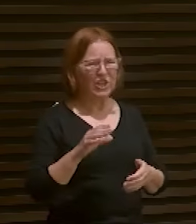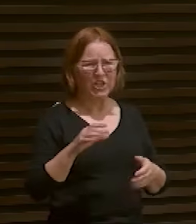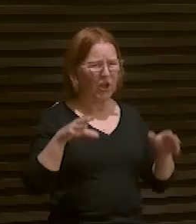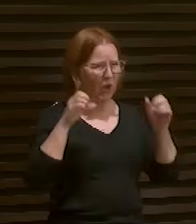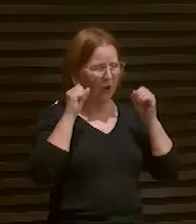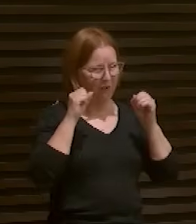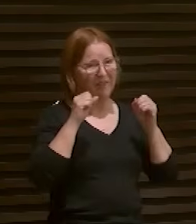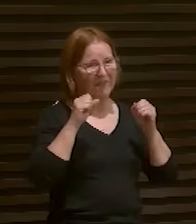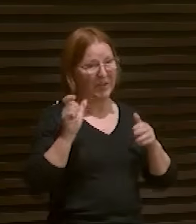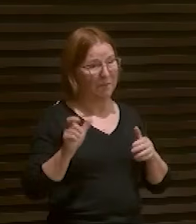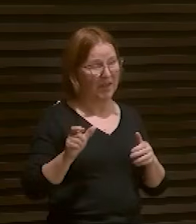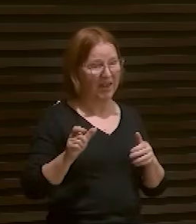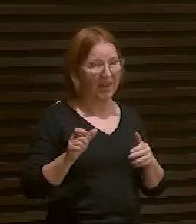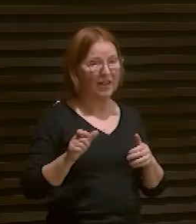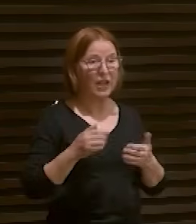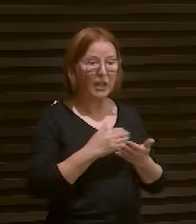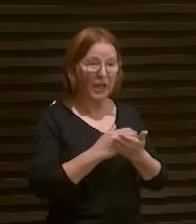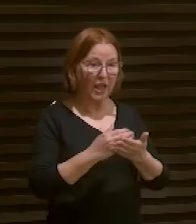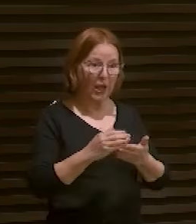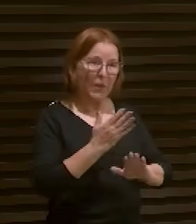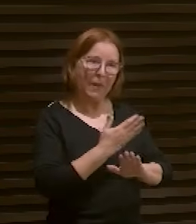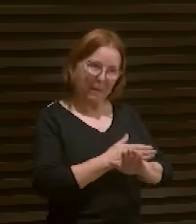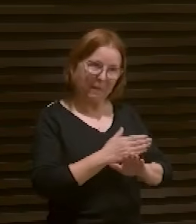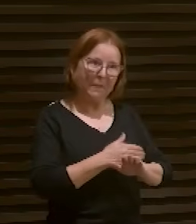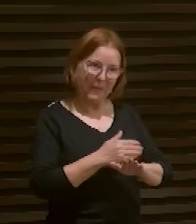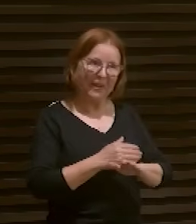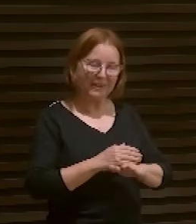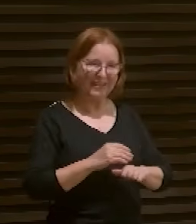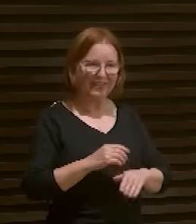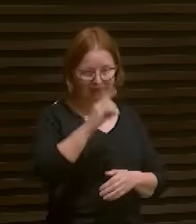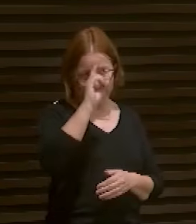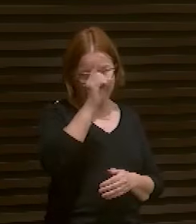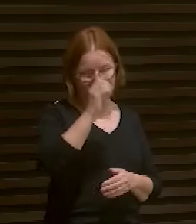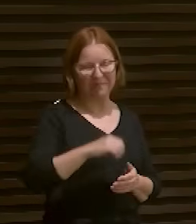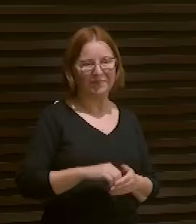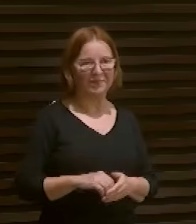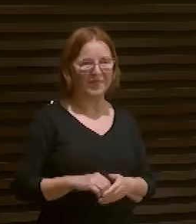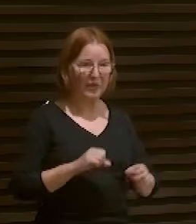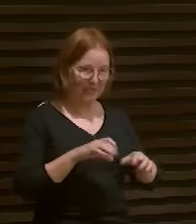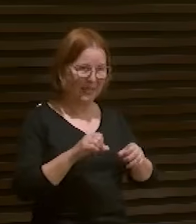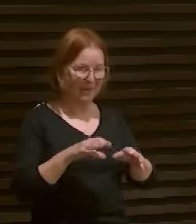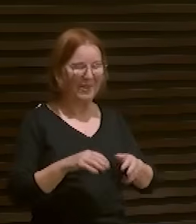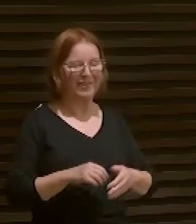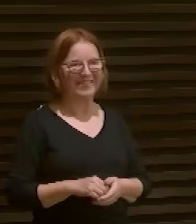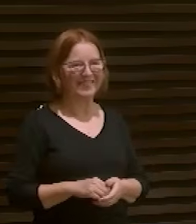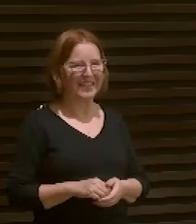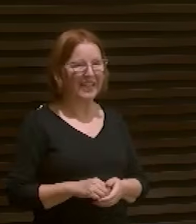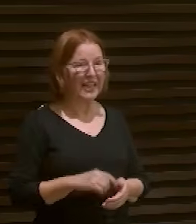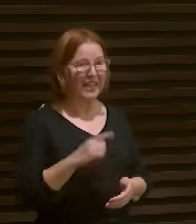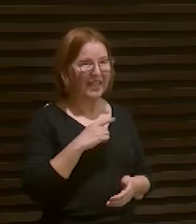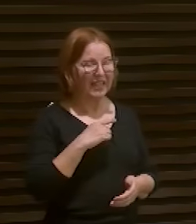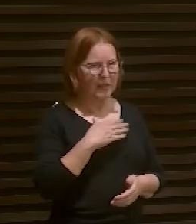ouvir doutrina e conhecer doutrina. Nós temos um povo aqui nessa comunidade que gosta de doutrina, tem uns jovens aqui que gostam de ouvir doutrina, e